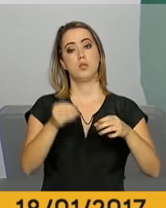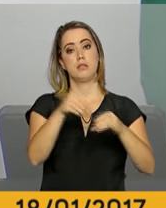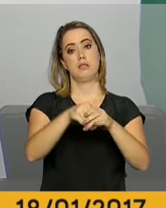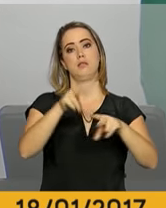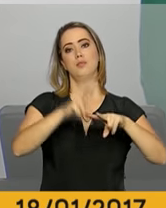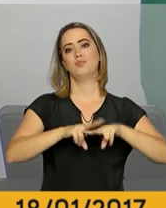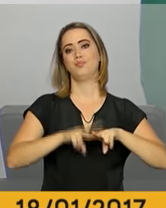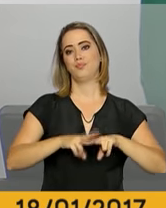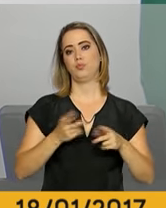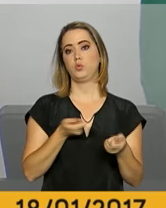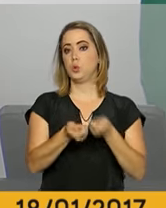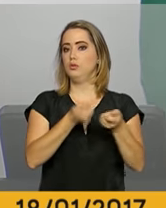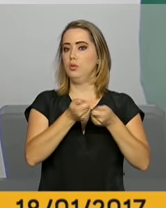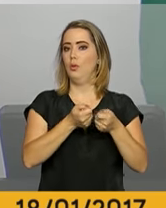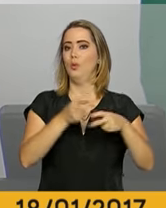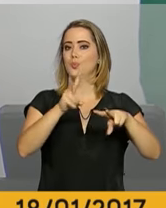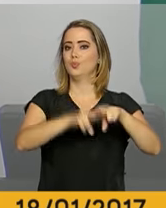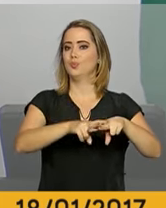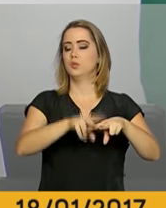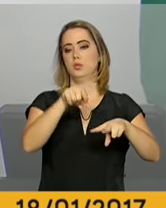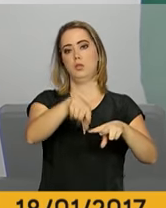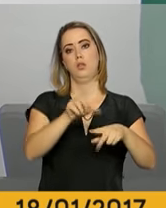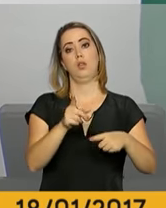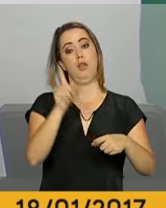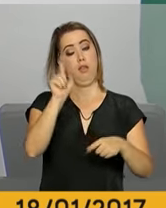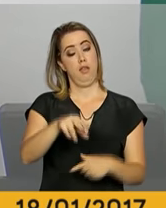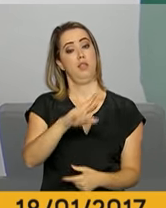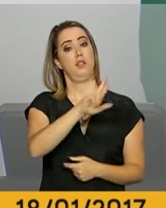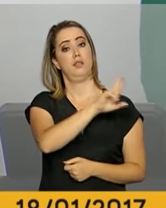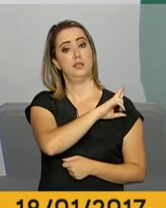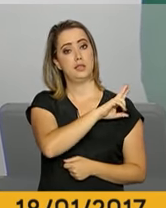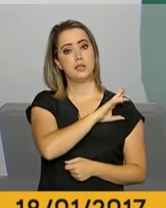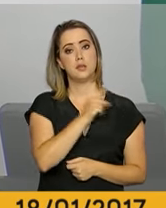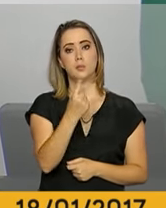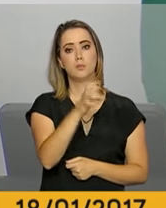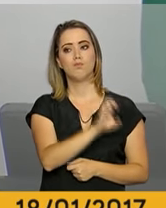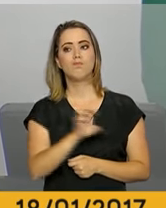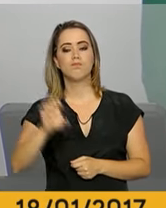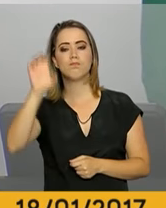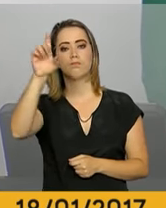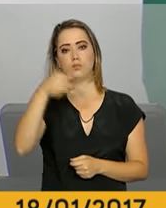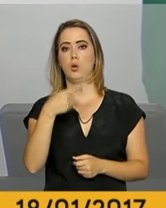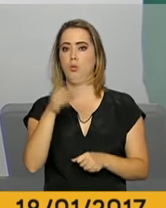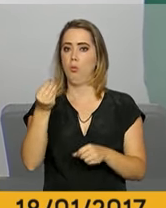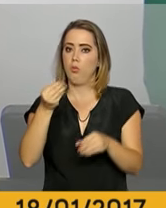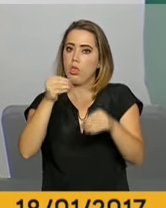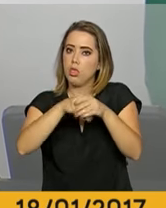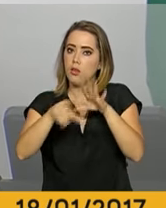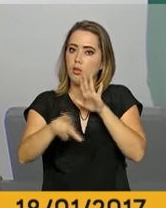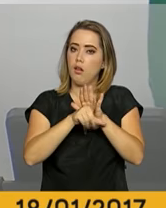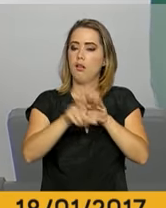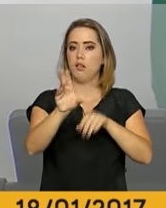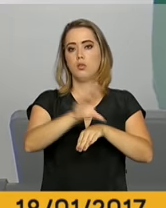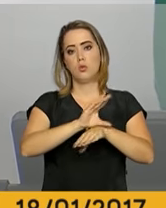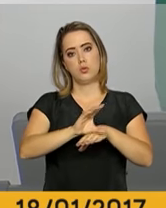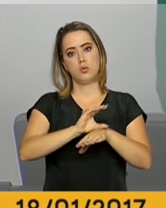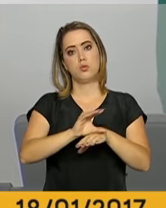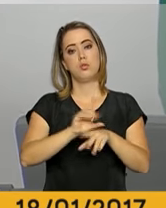pública, mas do controle dos presídios estar a cargo dos estados, isto por força da Constituição, mas também é verdade